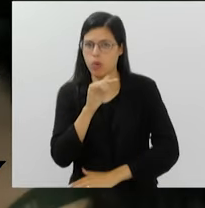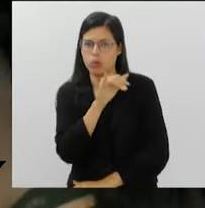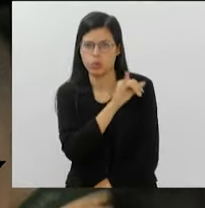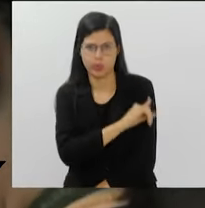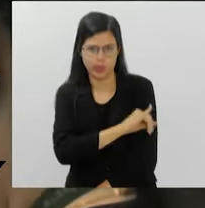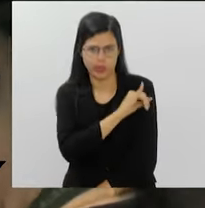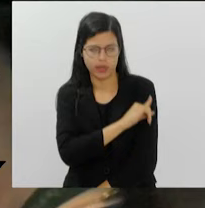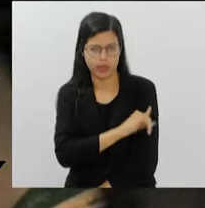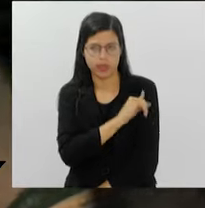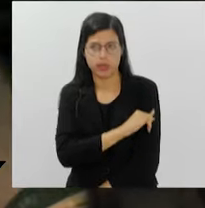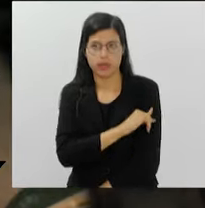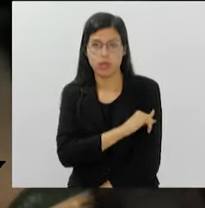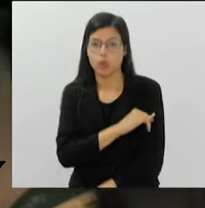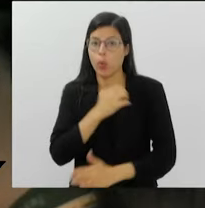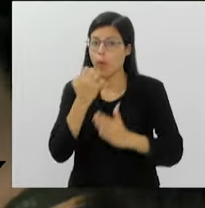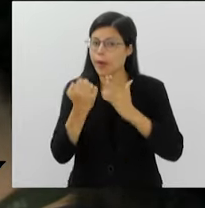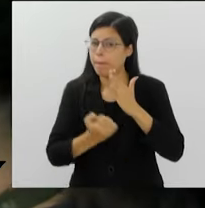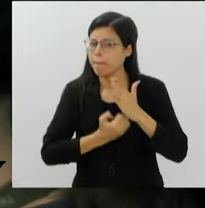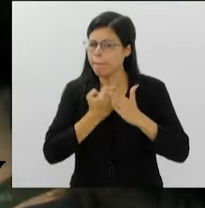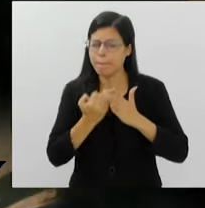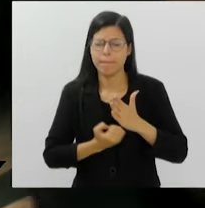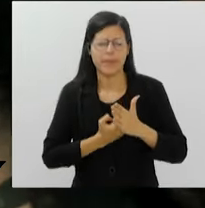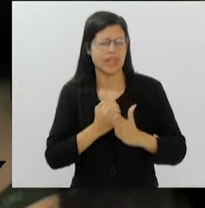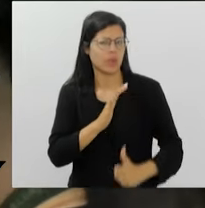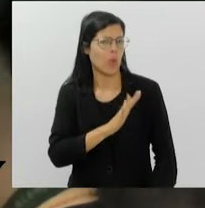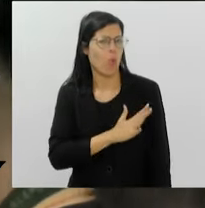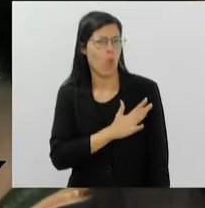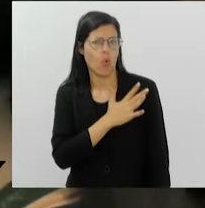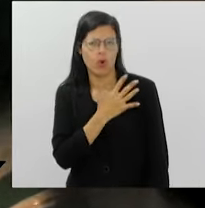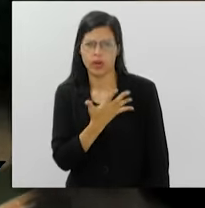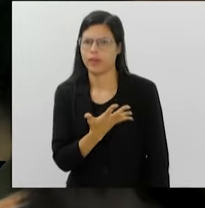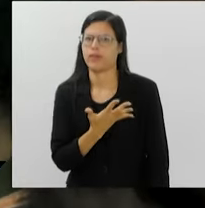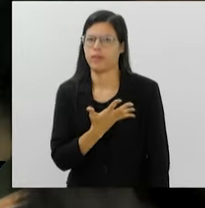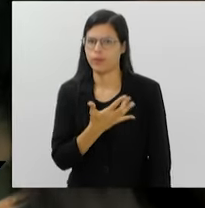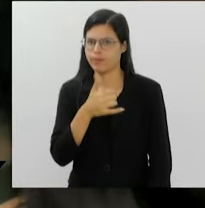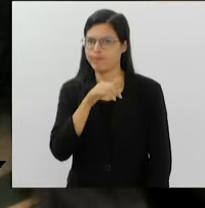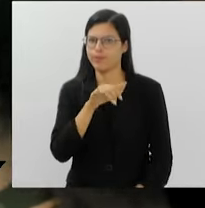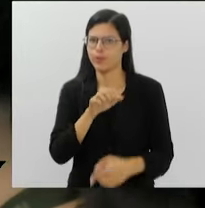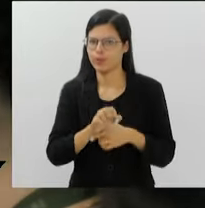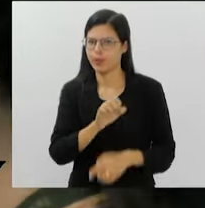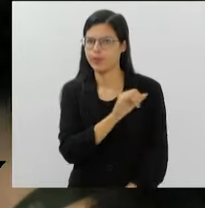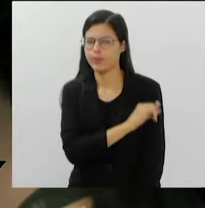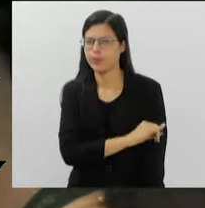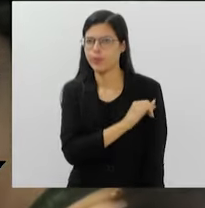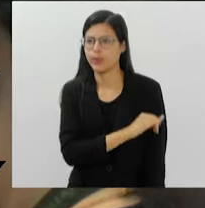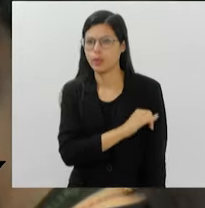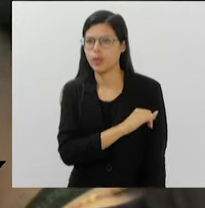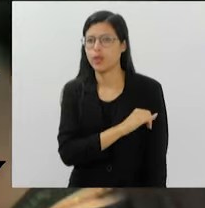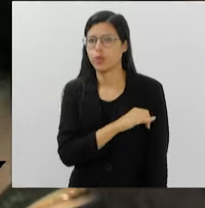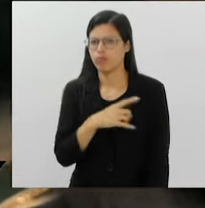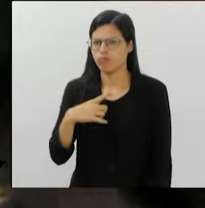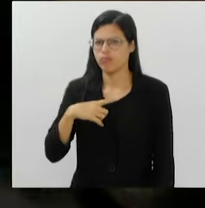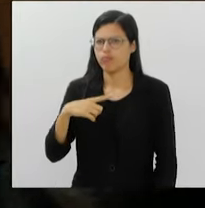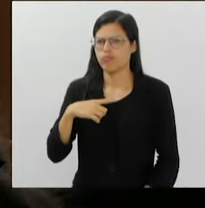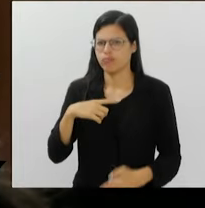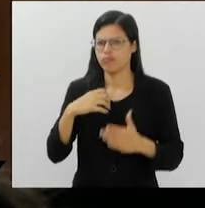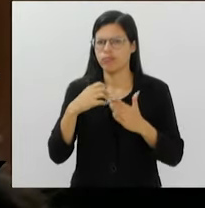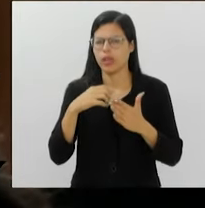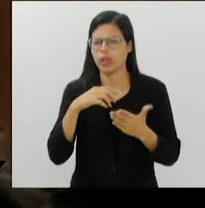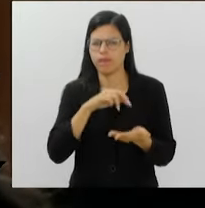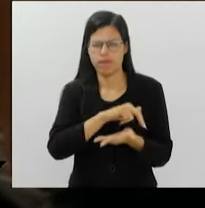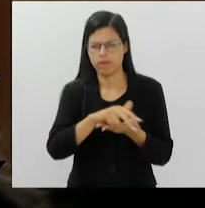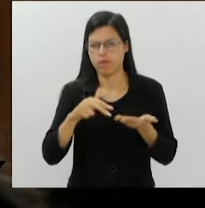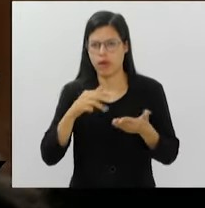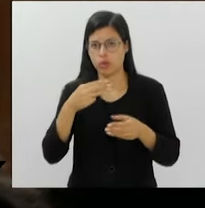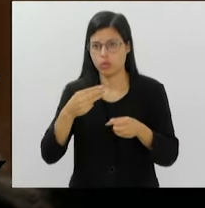Empresa essa que presta um desserviço no Rio de Janeiro. Assumiu vários municípios na